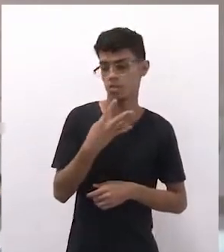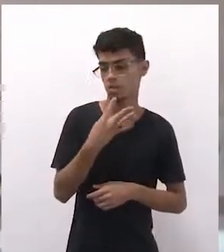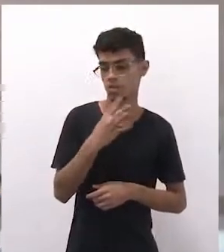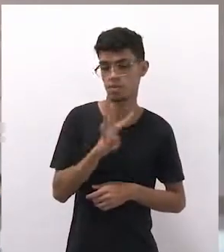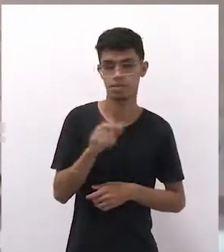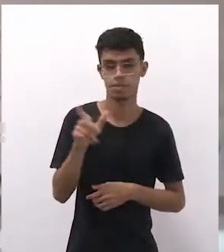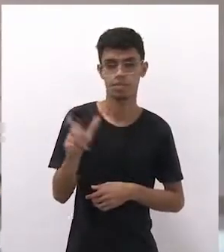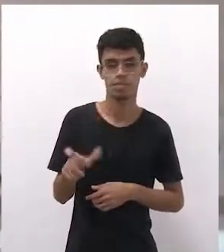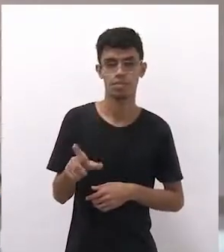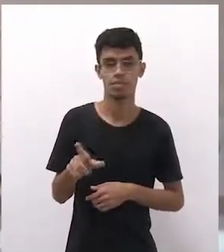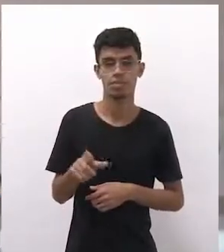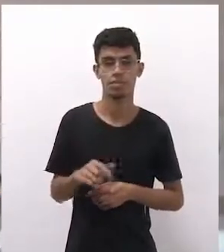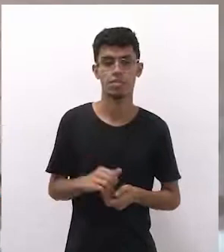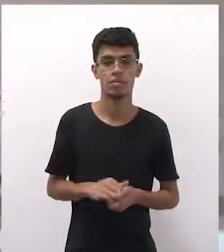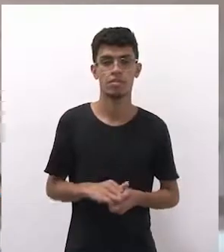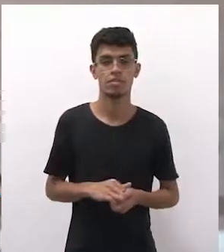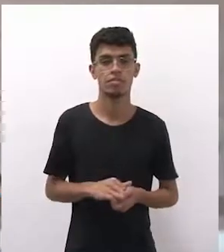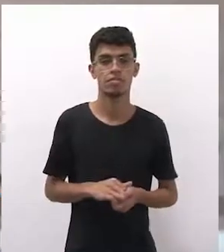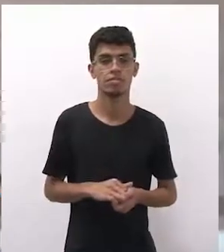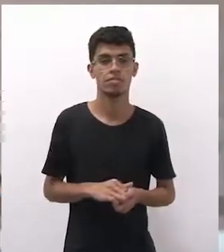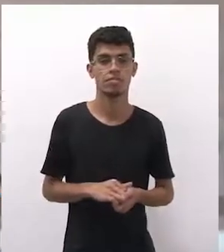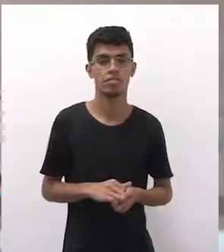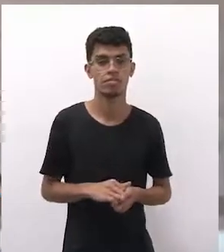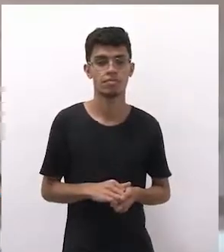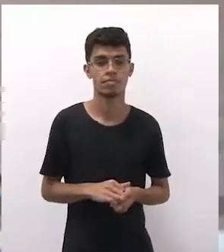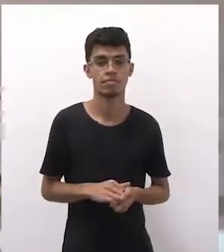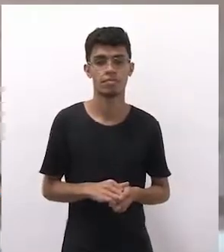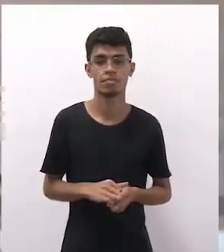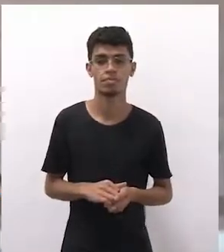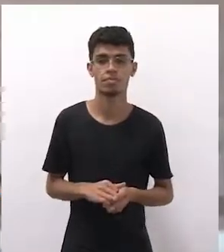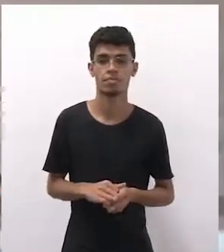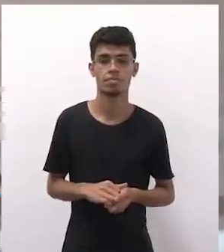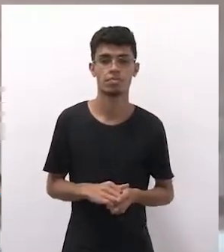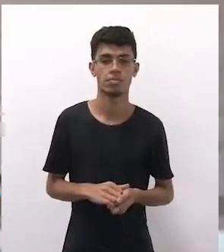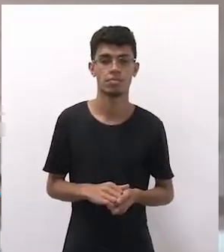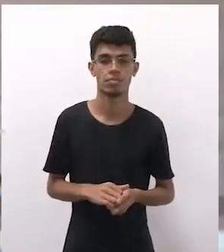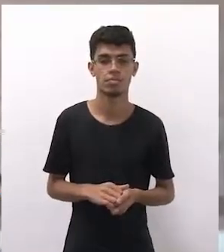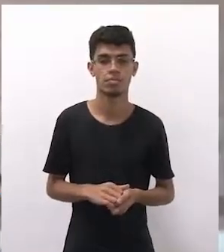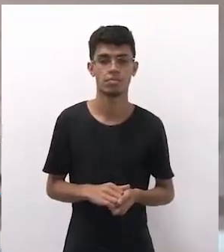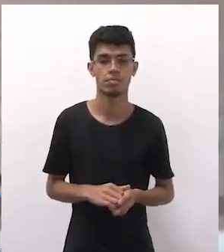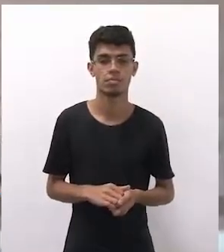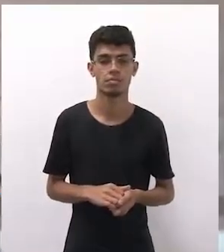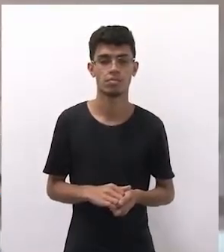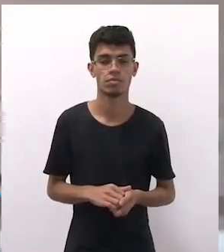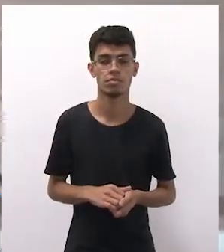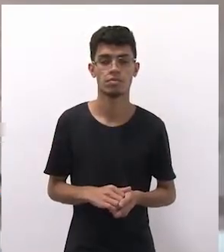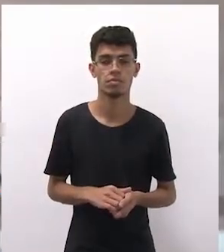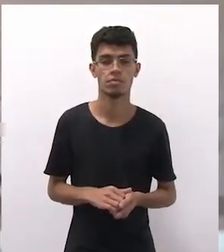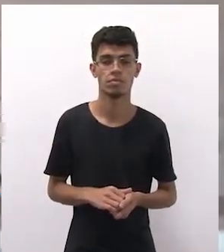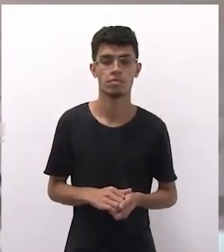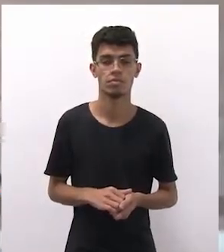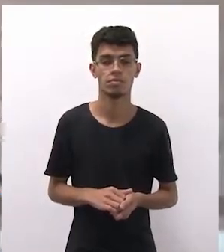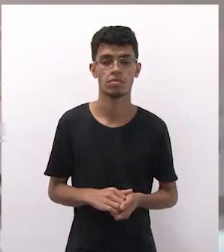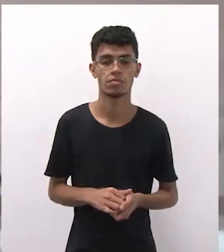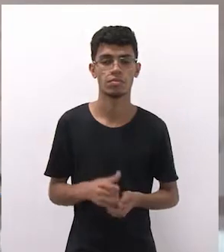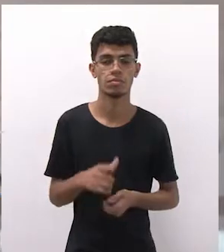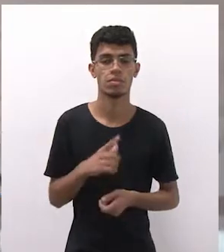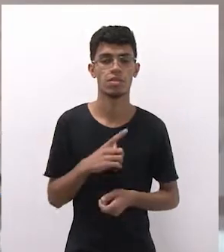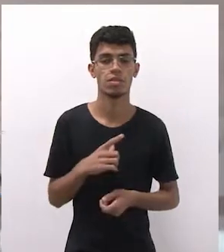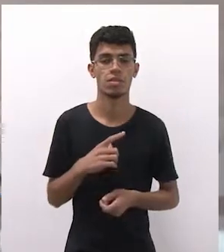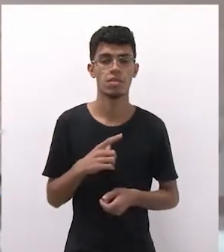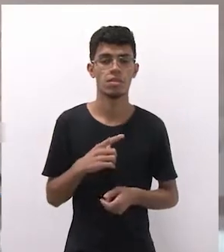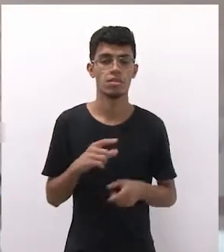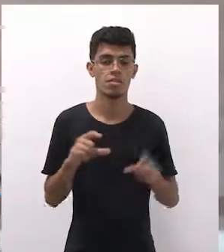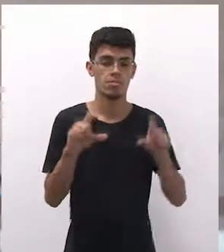área, né, mas a gente é aqueles caras super fechado, carrancudo, sério e tal, e tem uma fala dele,